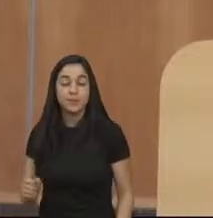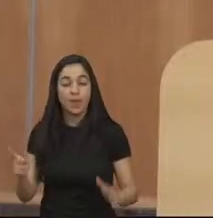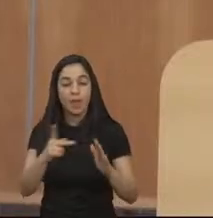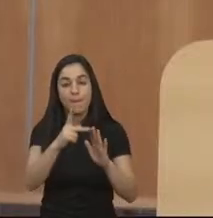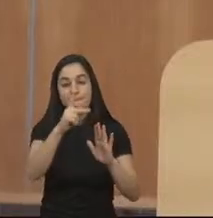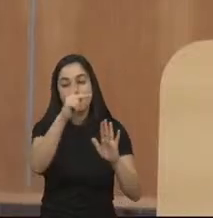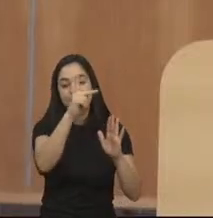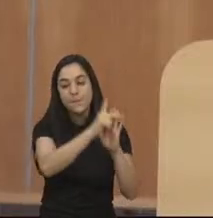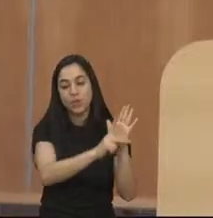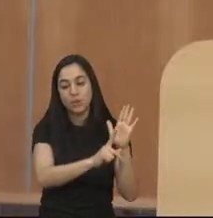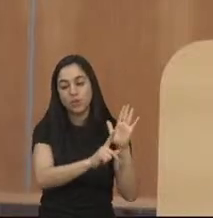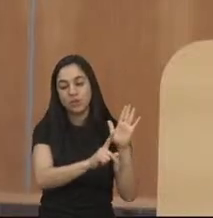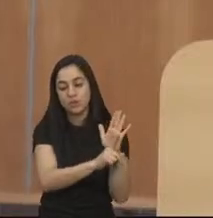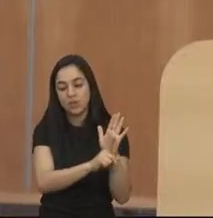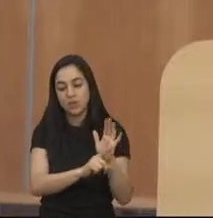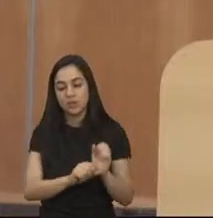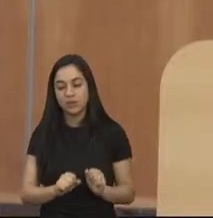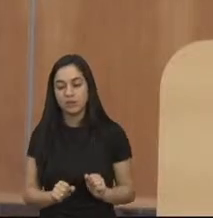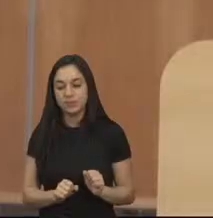Projeto